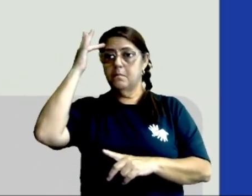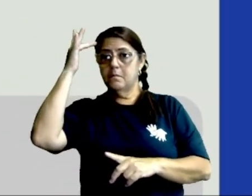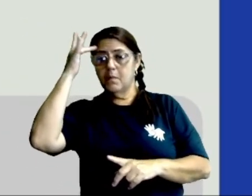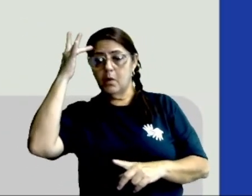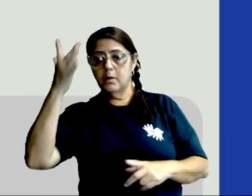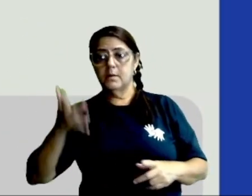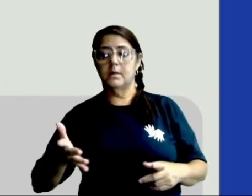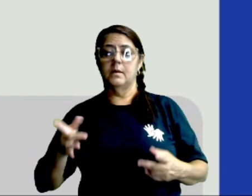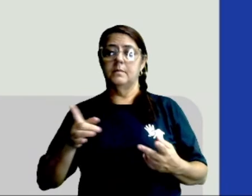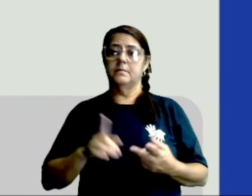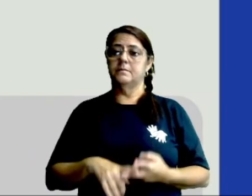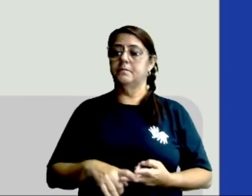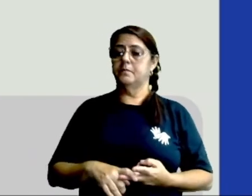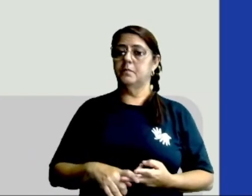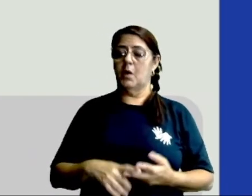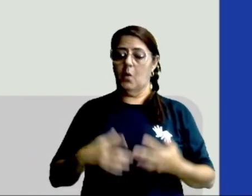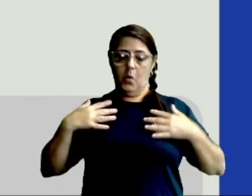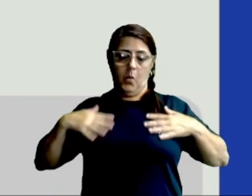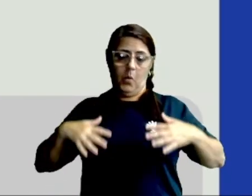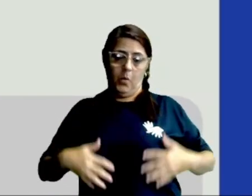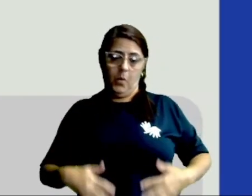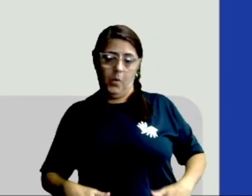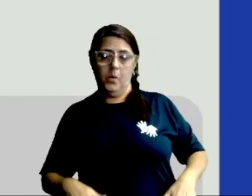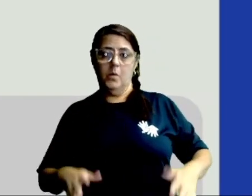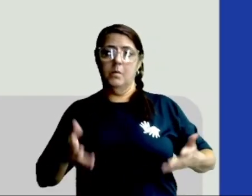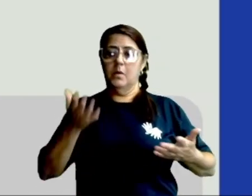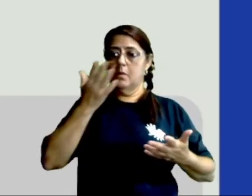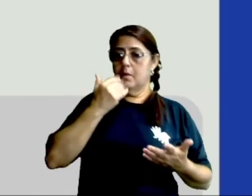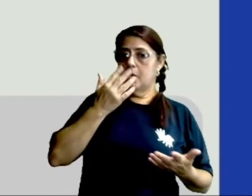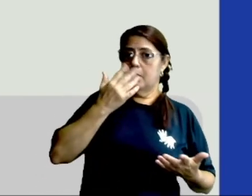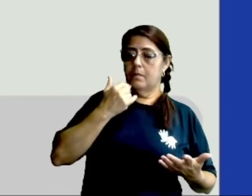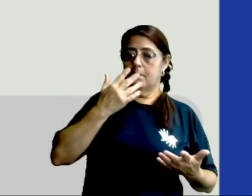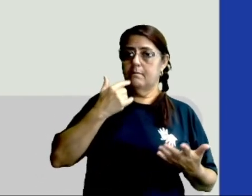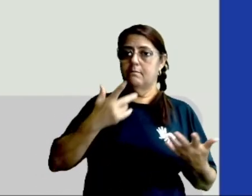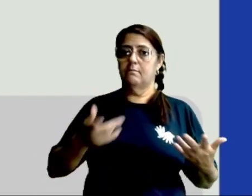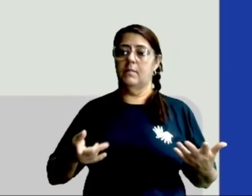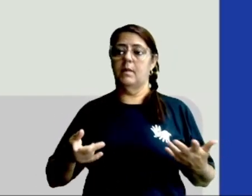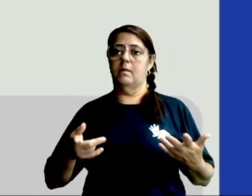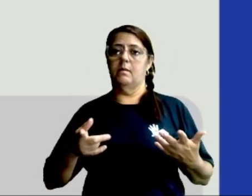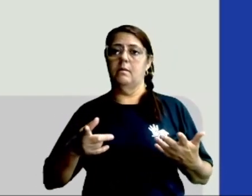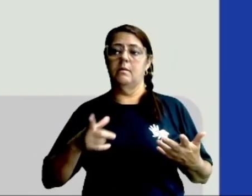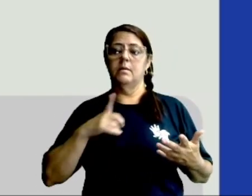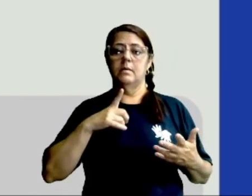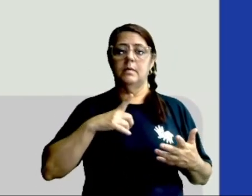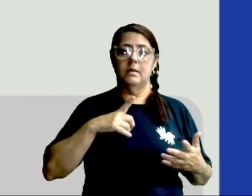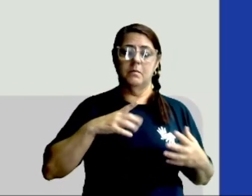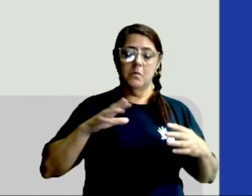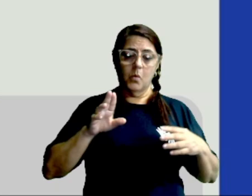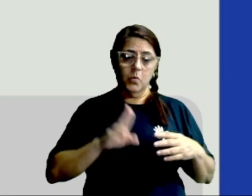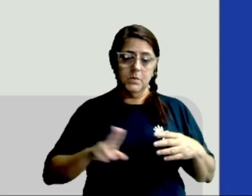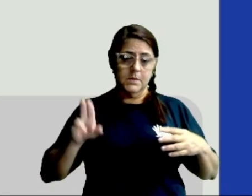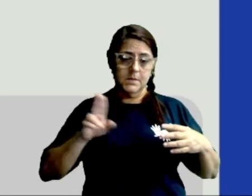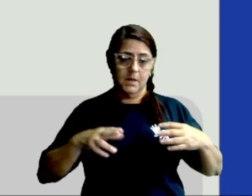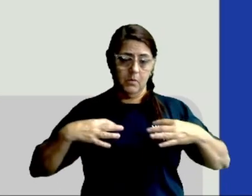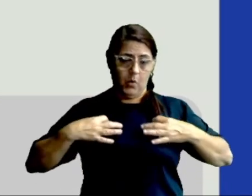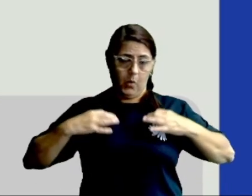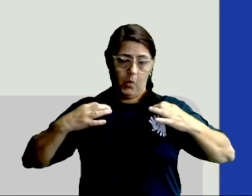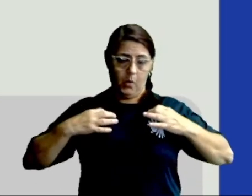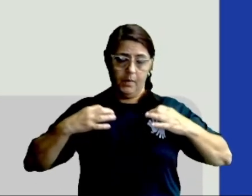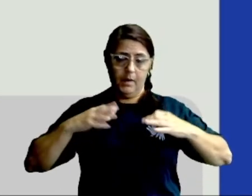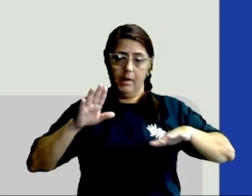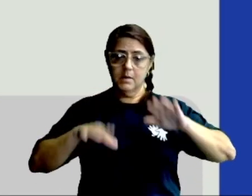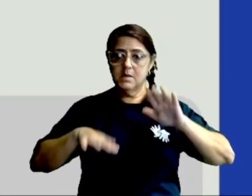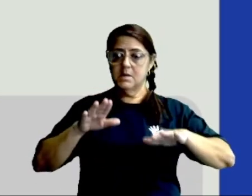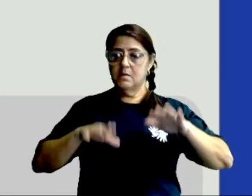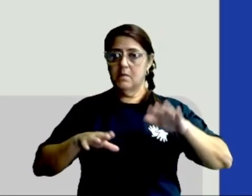né, na maneira de se vestir, no que comer. Assim, muitas das marcas que nós usamos, às vezes nós não sabemos,